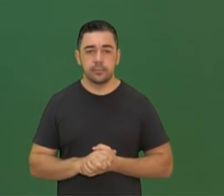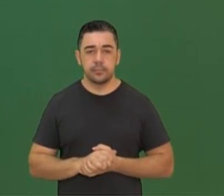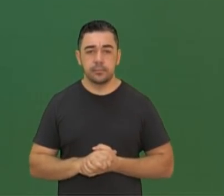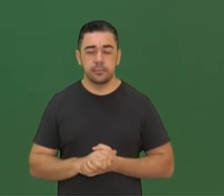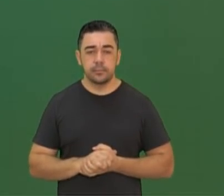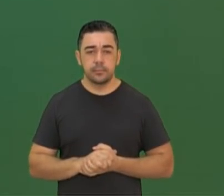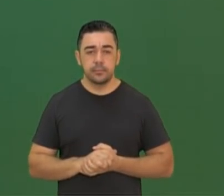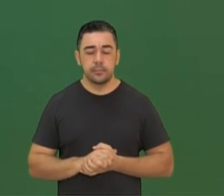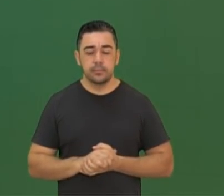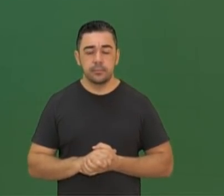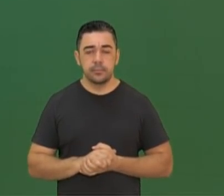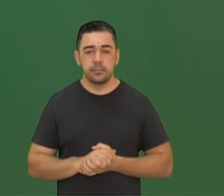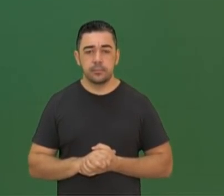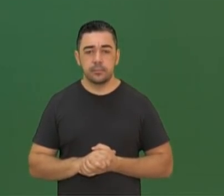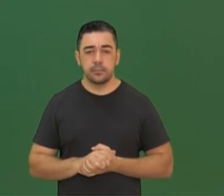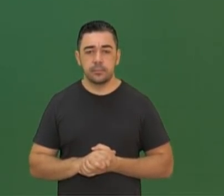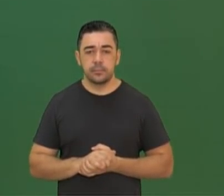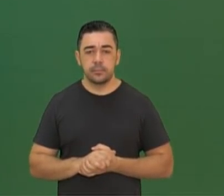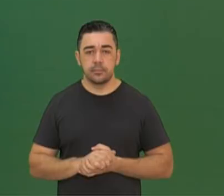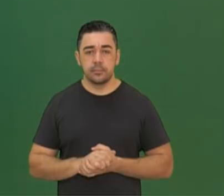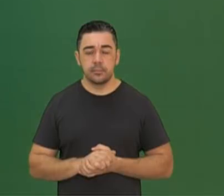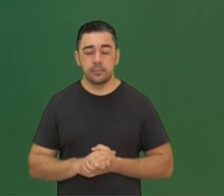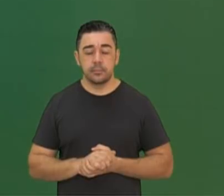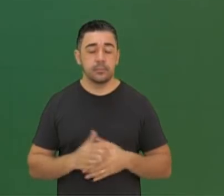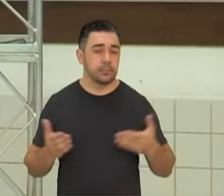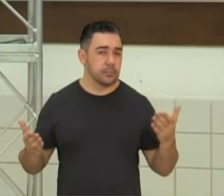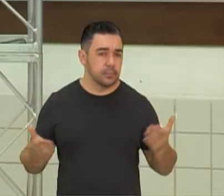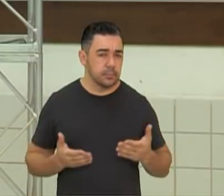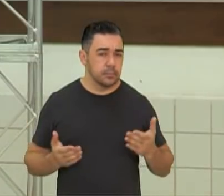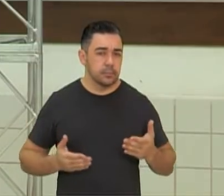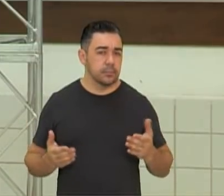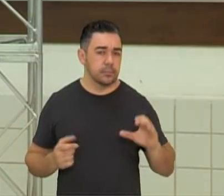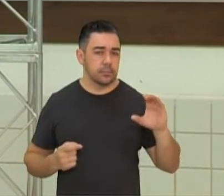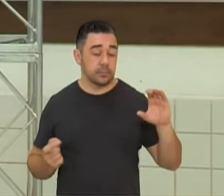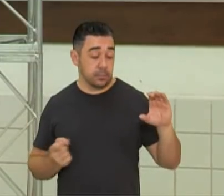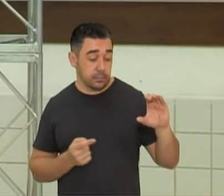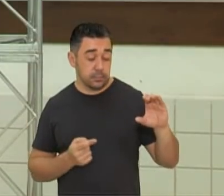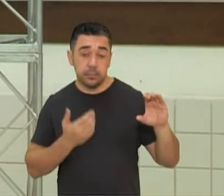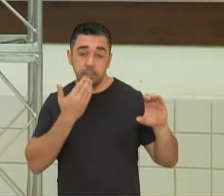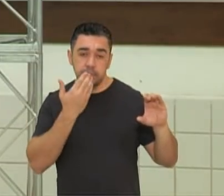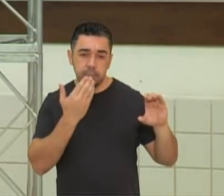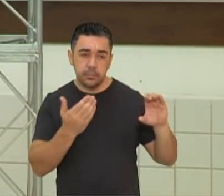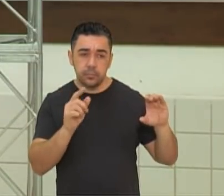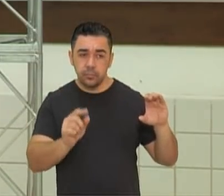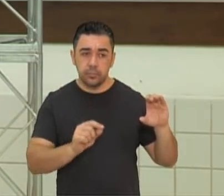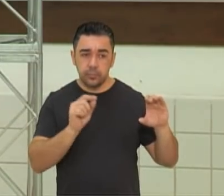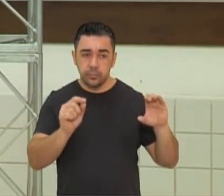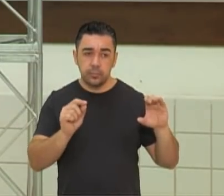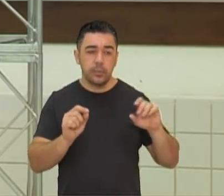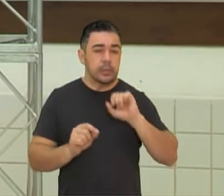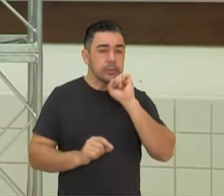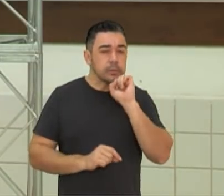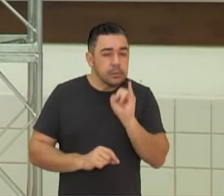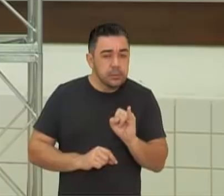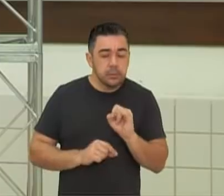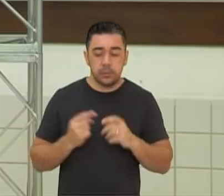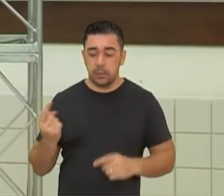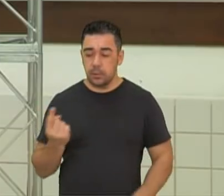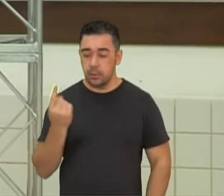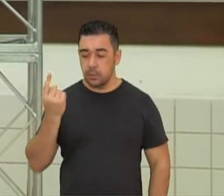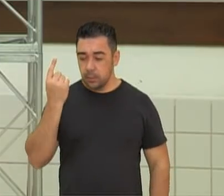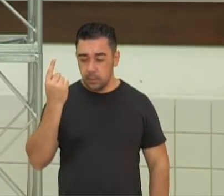o volume vai triplicar também. Aí na letra C, o que acontecia? Na letra C ele pedia assim, ó, qual é a altura